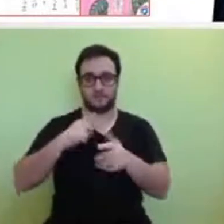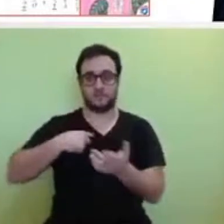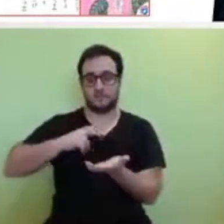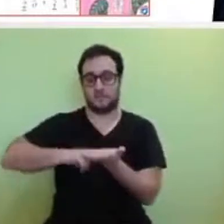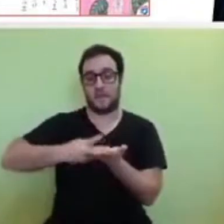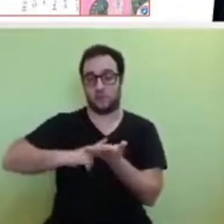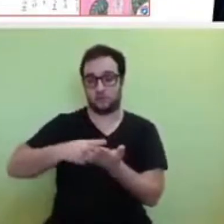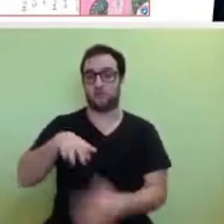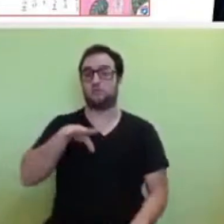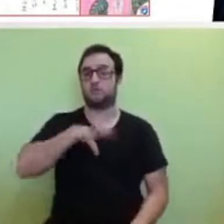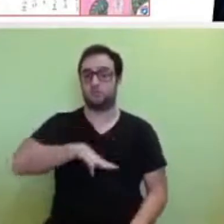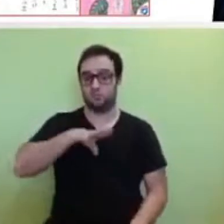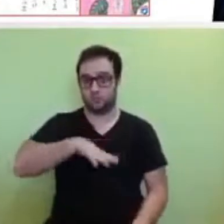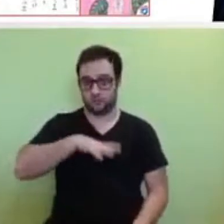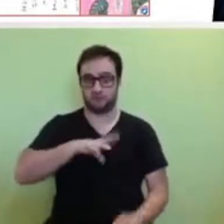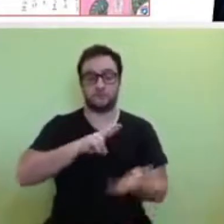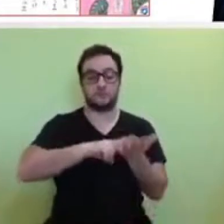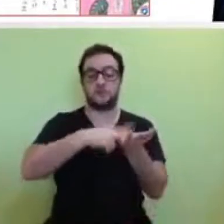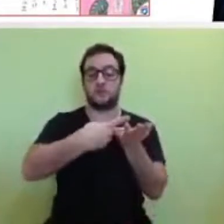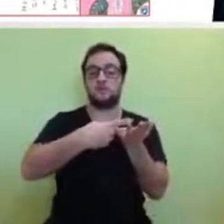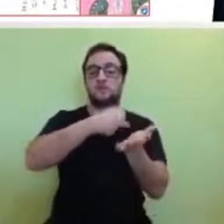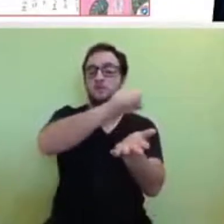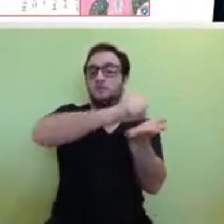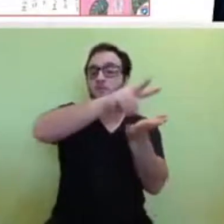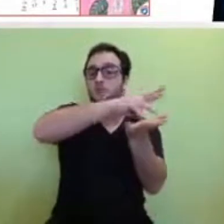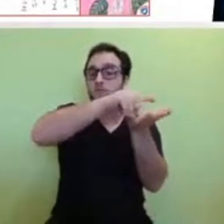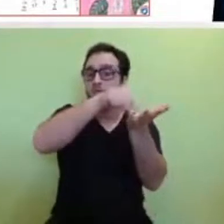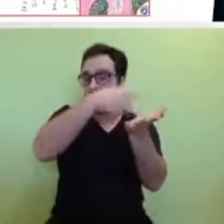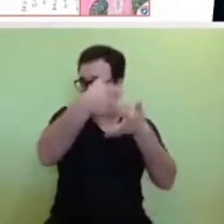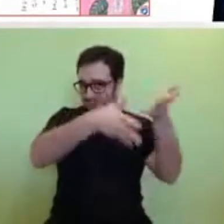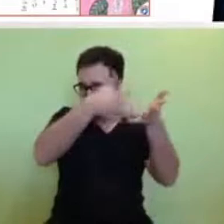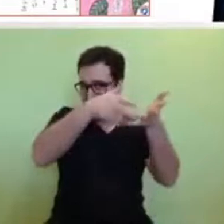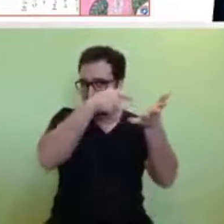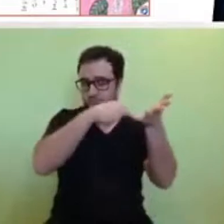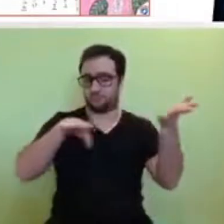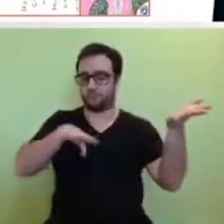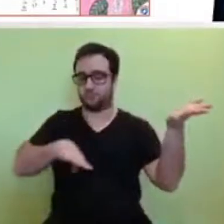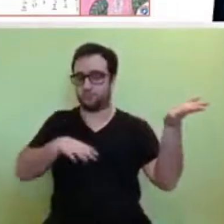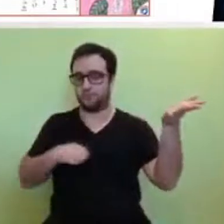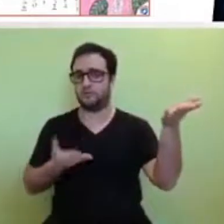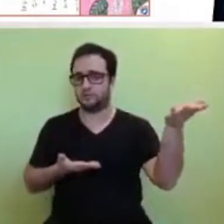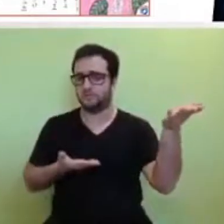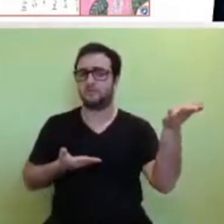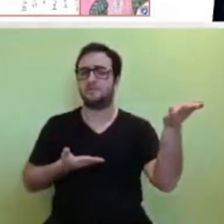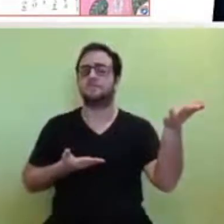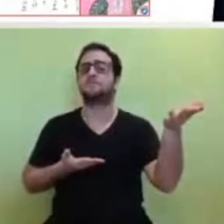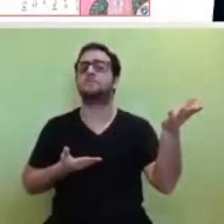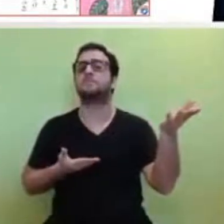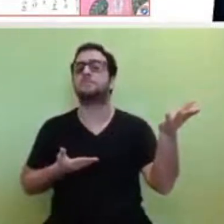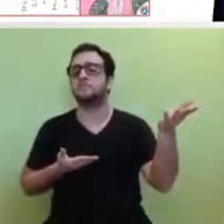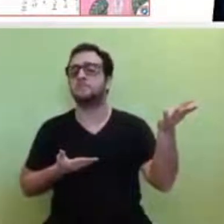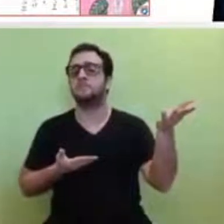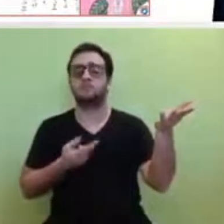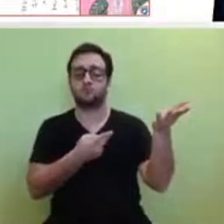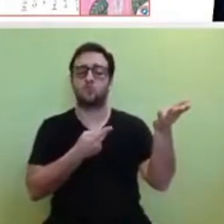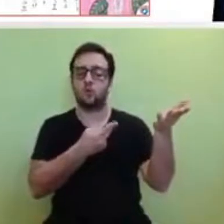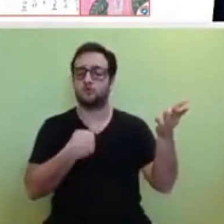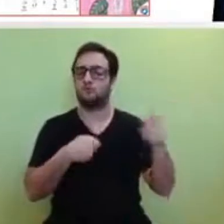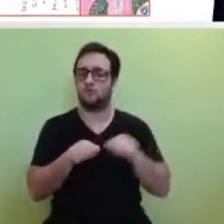escrita. O que que nós temos disponível para ajudar o intérprete, o tradutor, no caso, a fazer